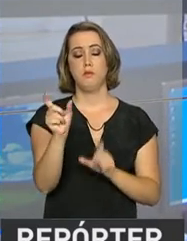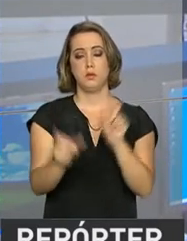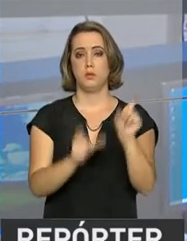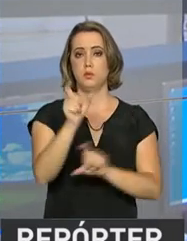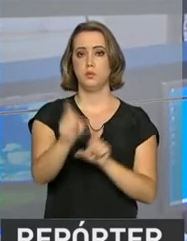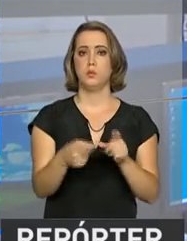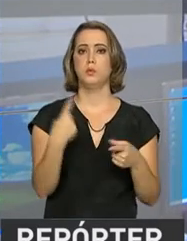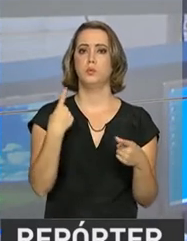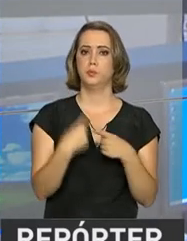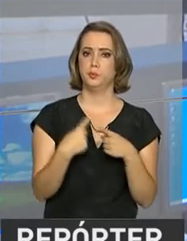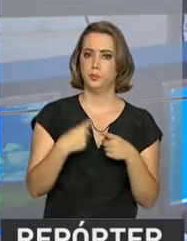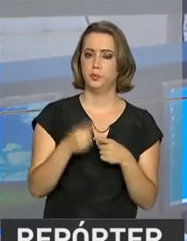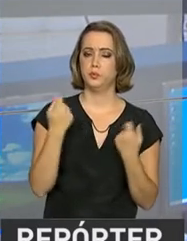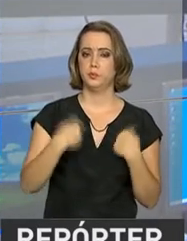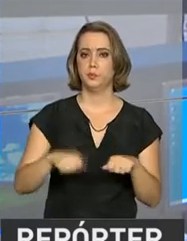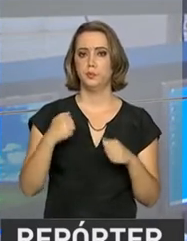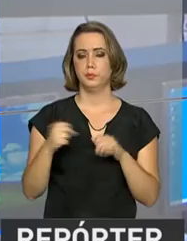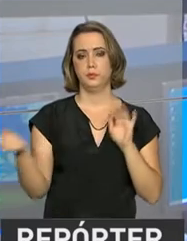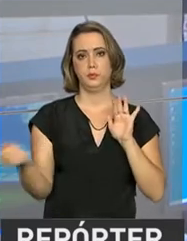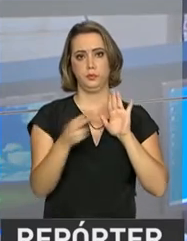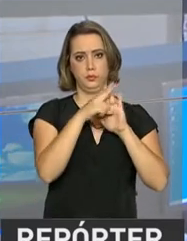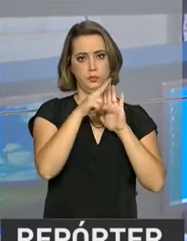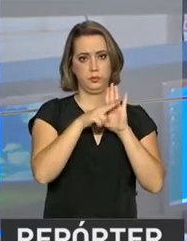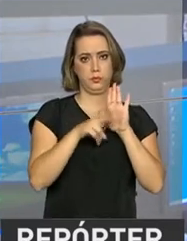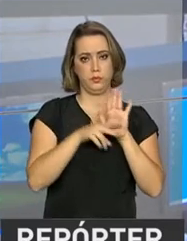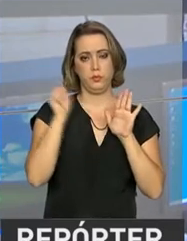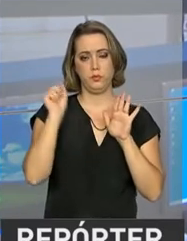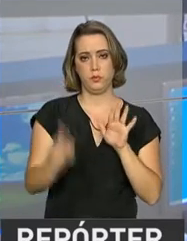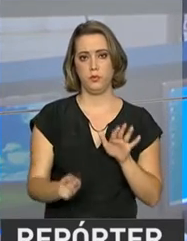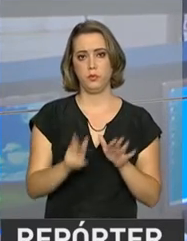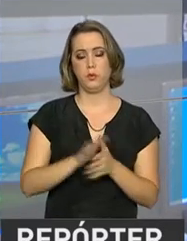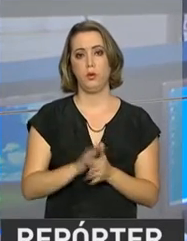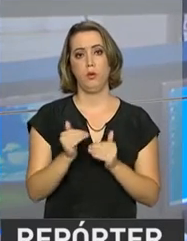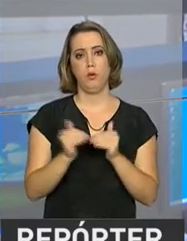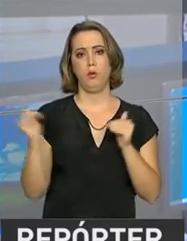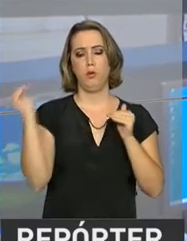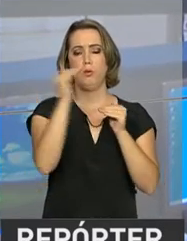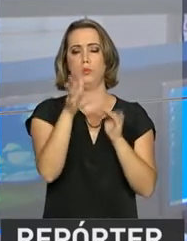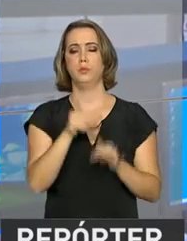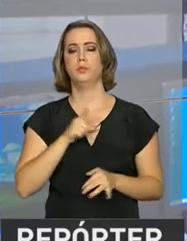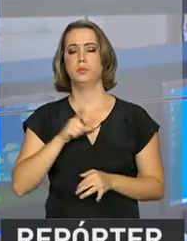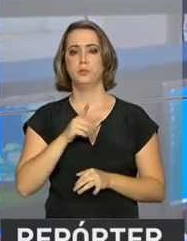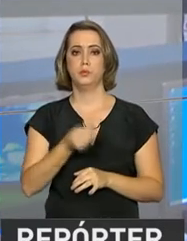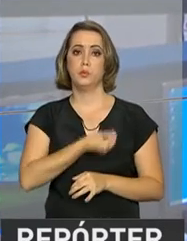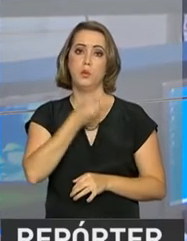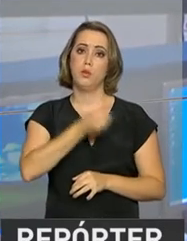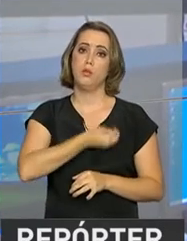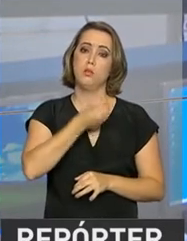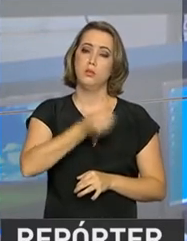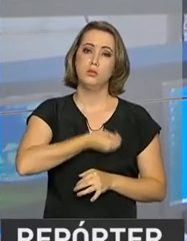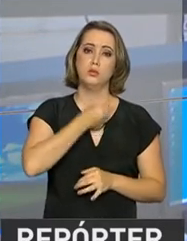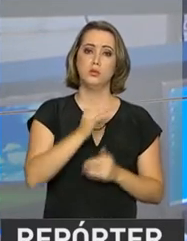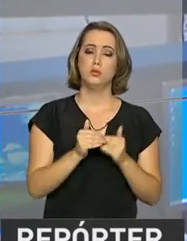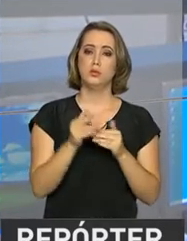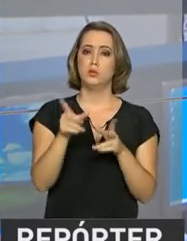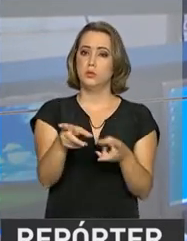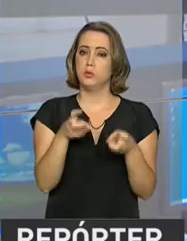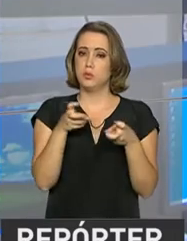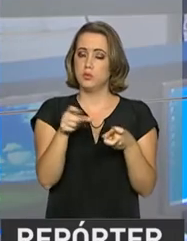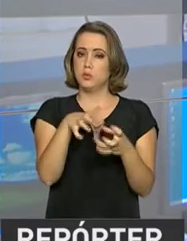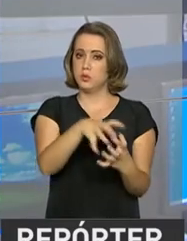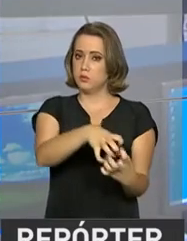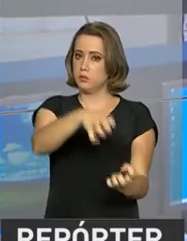torna necessária a reforma da previdência social com o aumento do tempo de vida das pessoas a estimativa é de que o número de